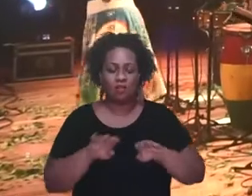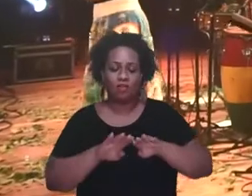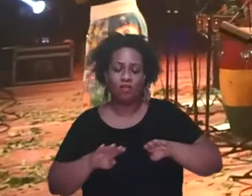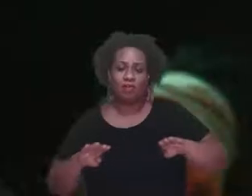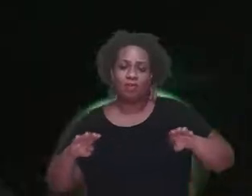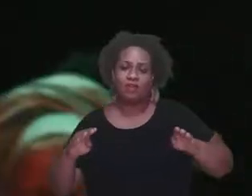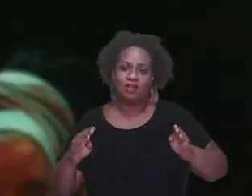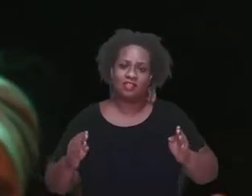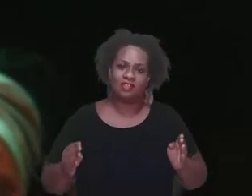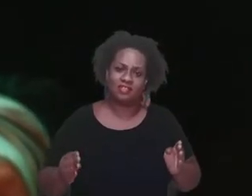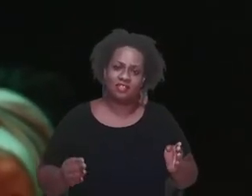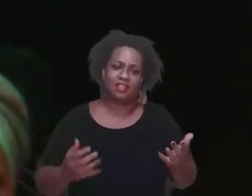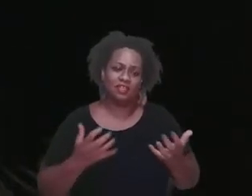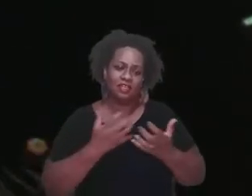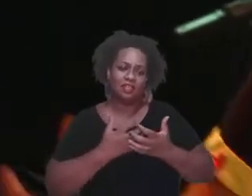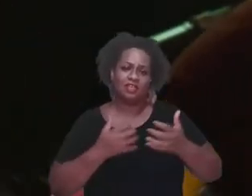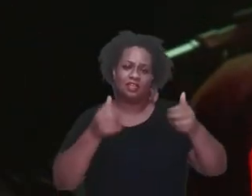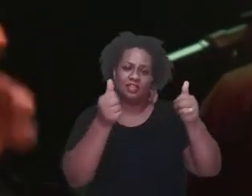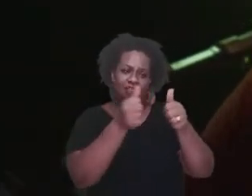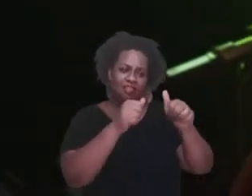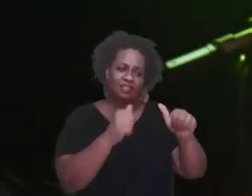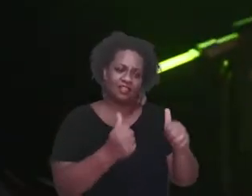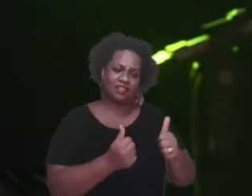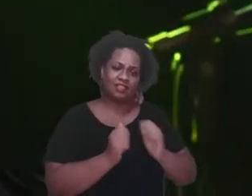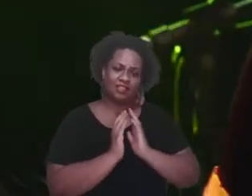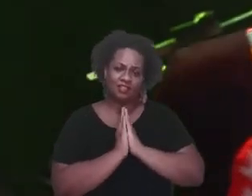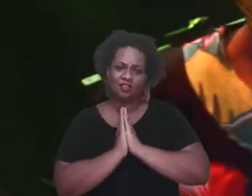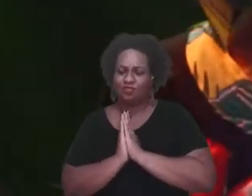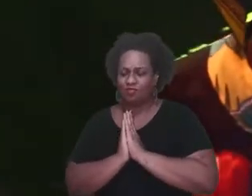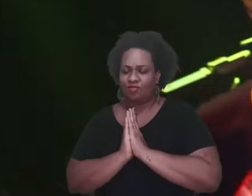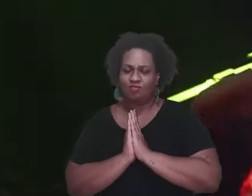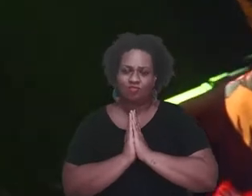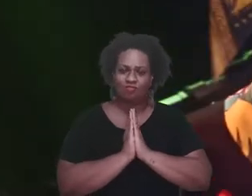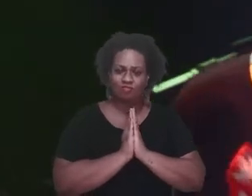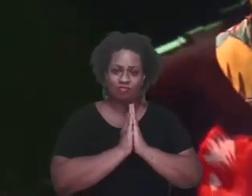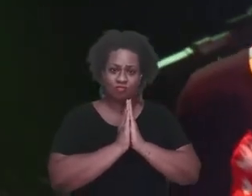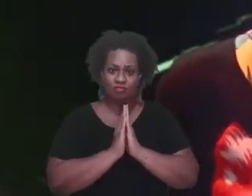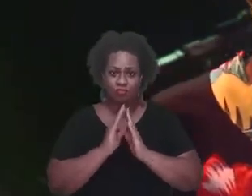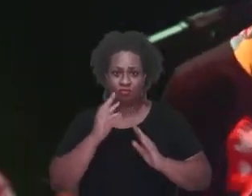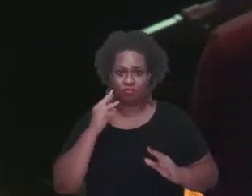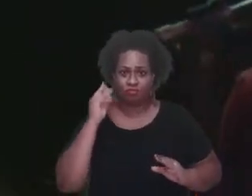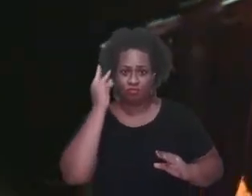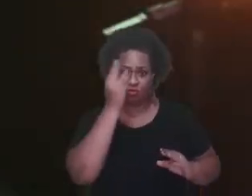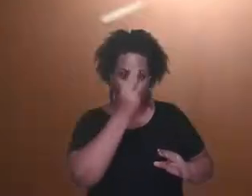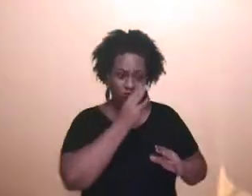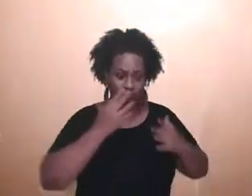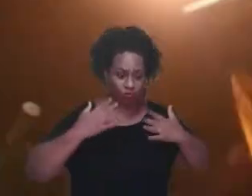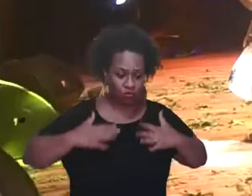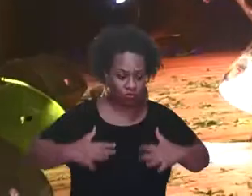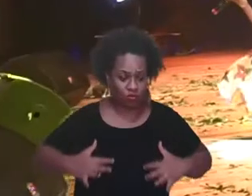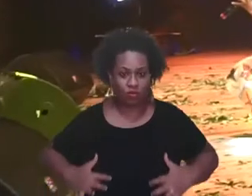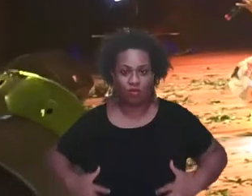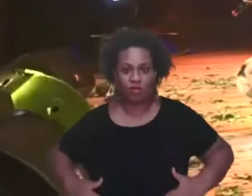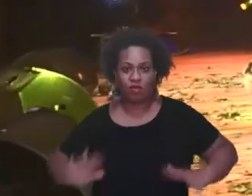vivar ó vou fazer uma mesinha para botar Nossa Senhora Nossa Senhora Aparecida do livro com você para você